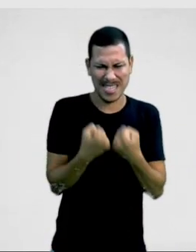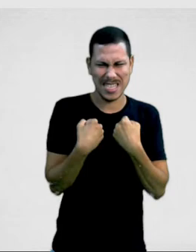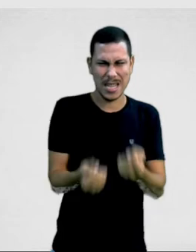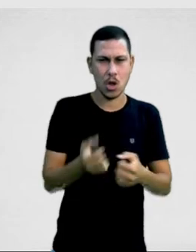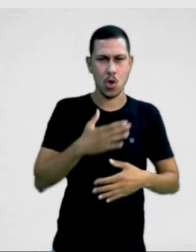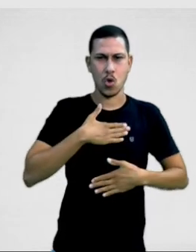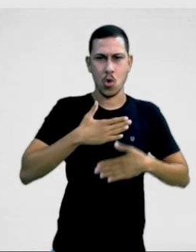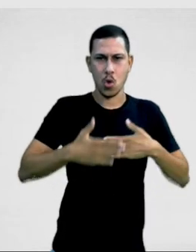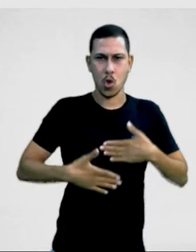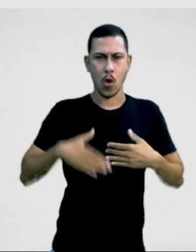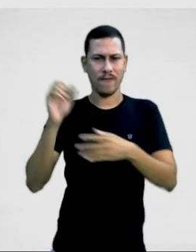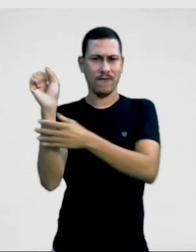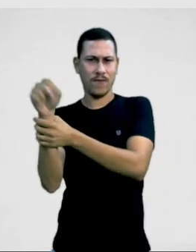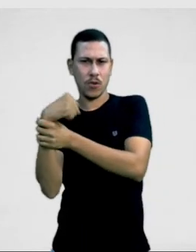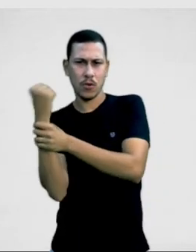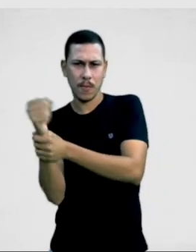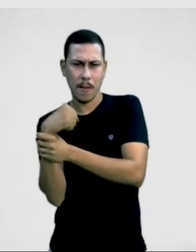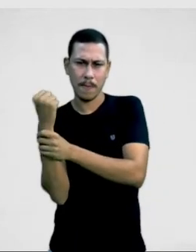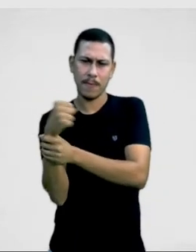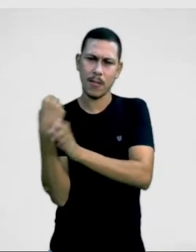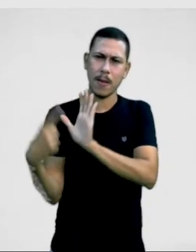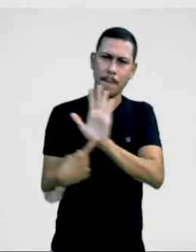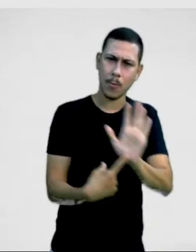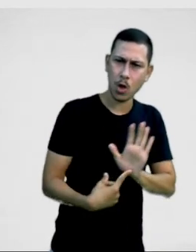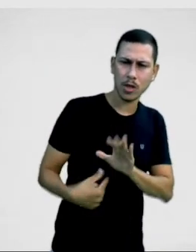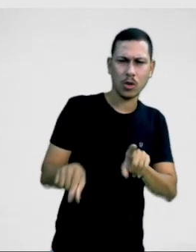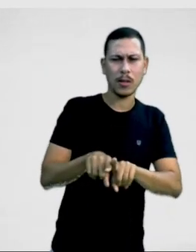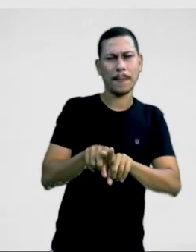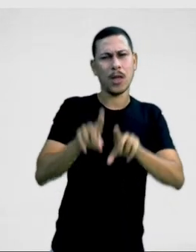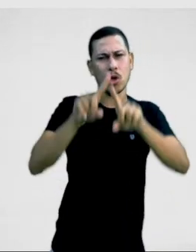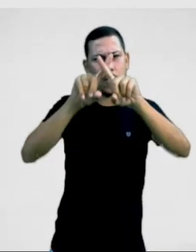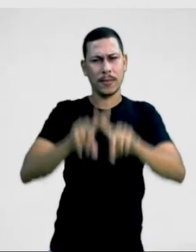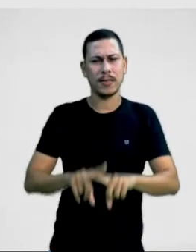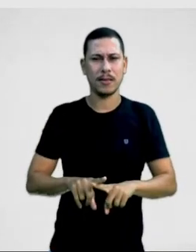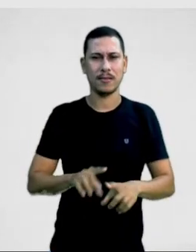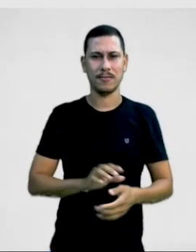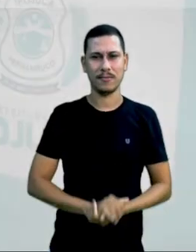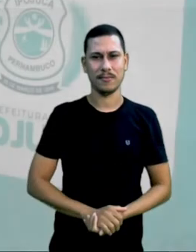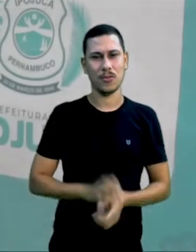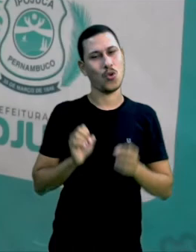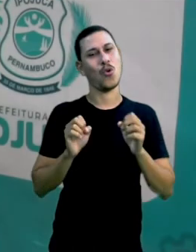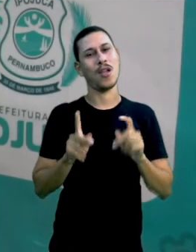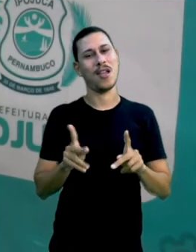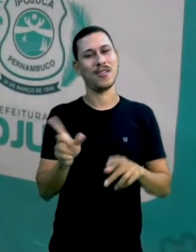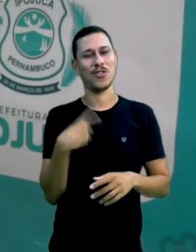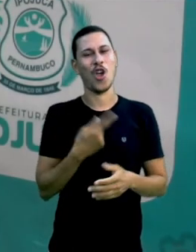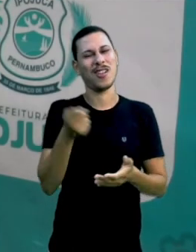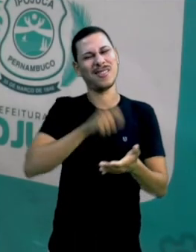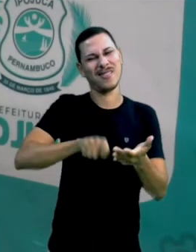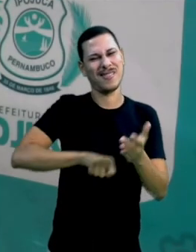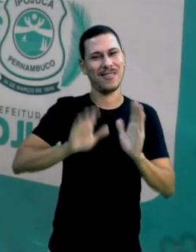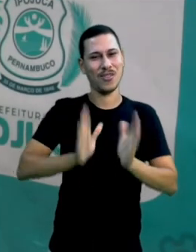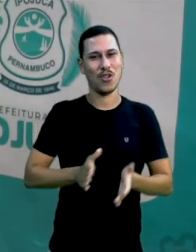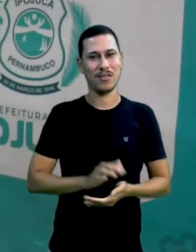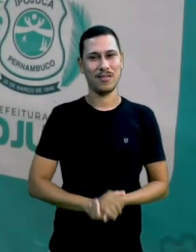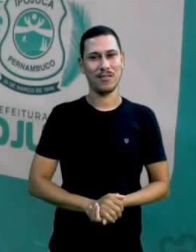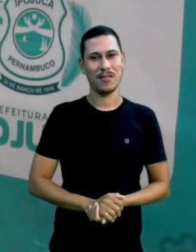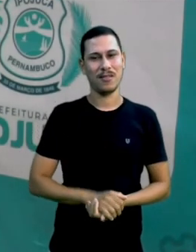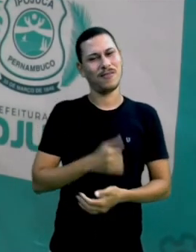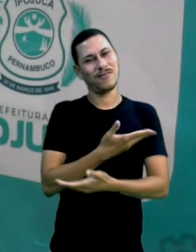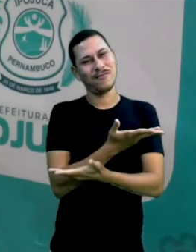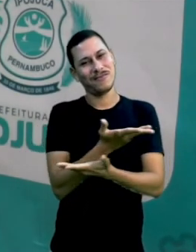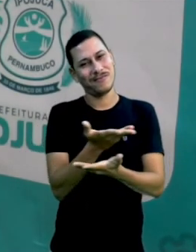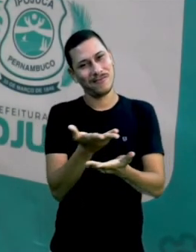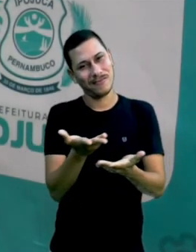físico, fisioterapia, demonstração e competição, tá? Essa é a nossa atividade de hoje. Desejo